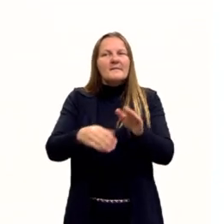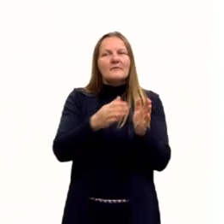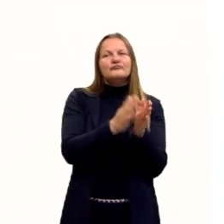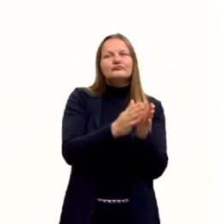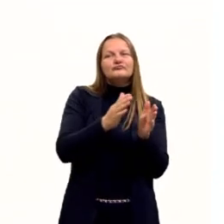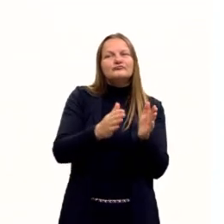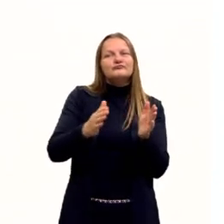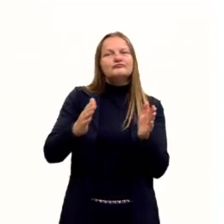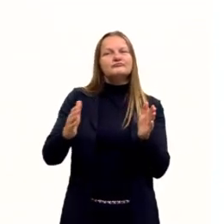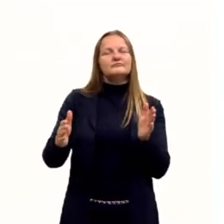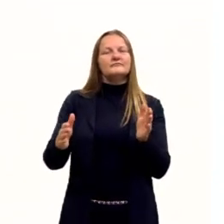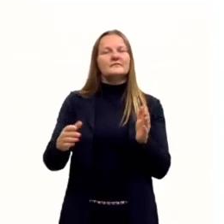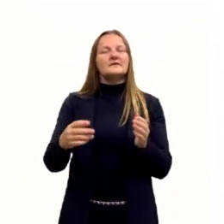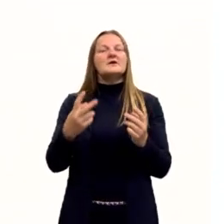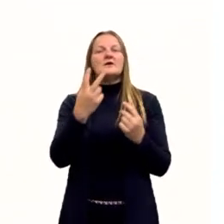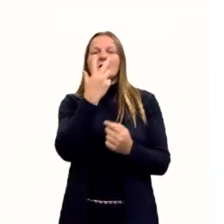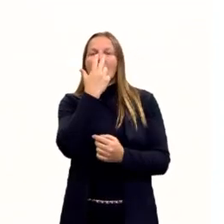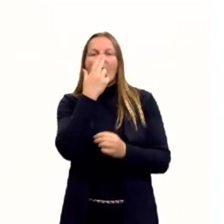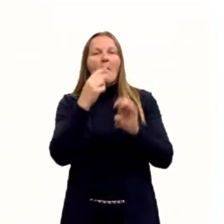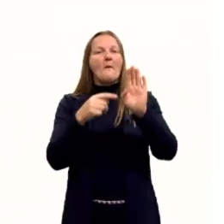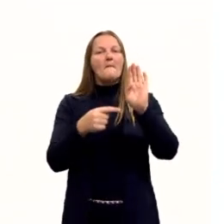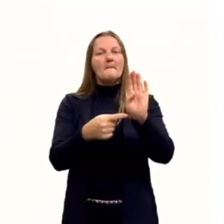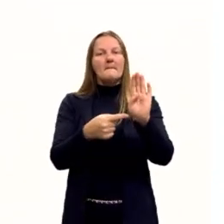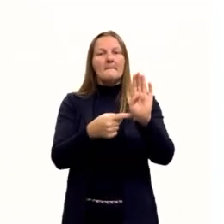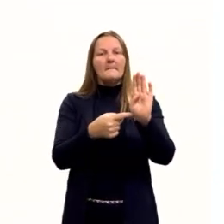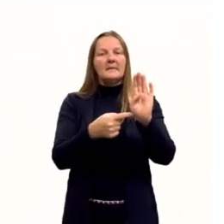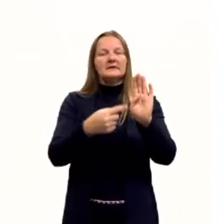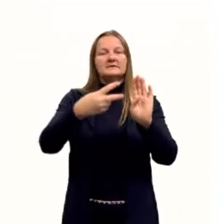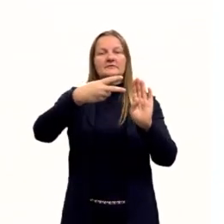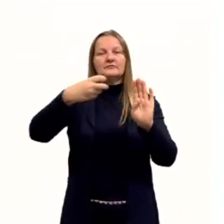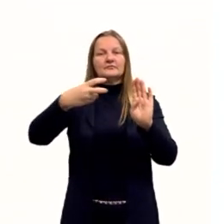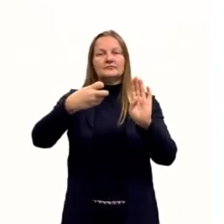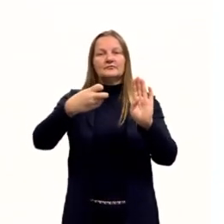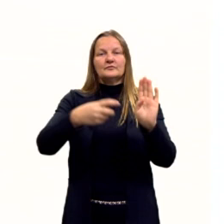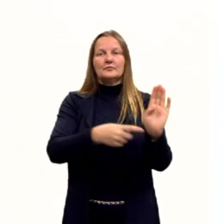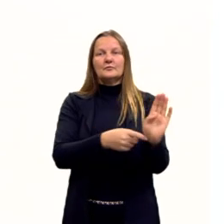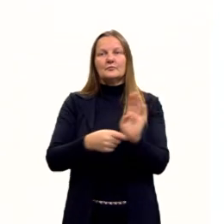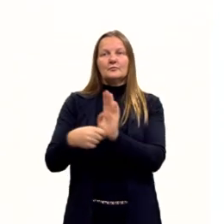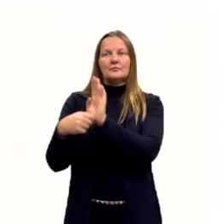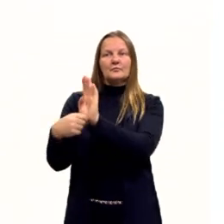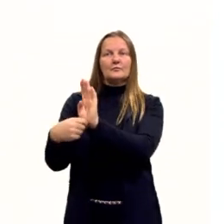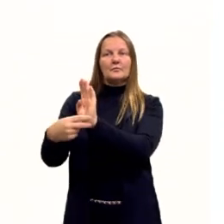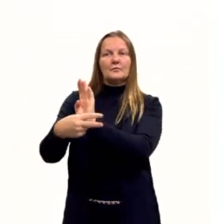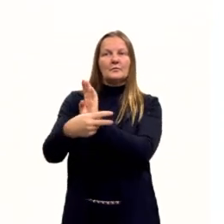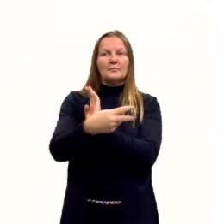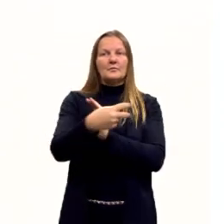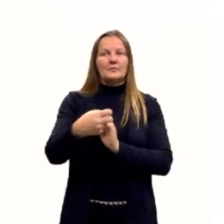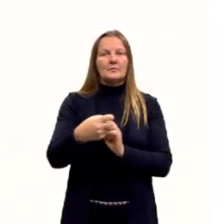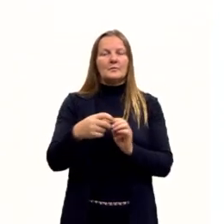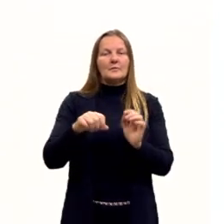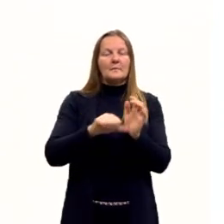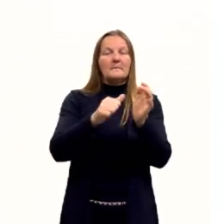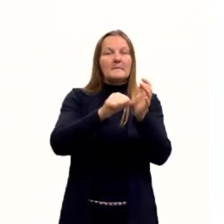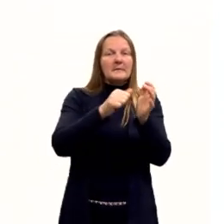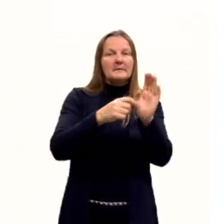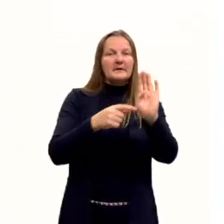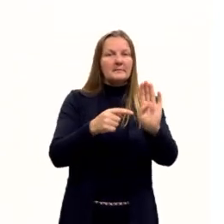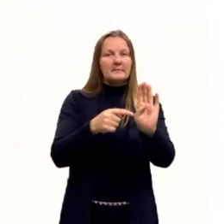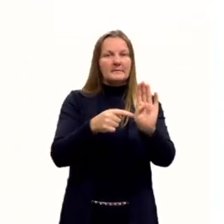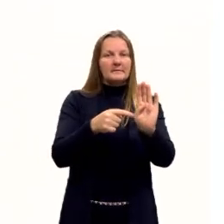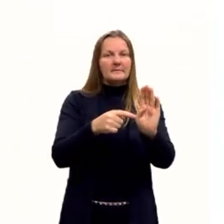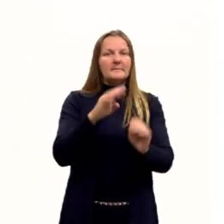igualar as bases nos dois membros da Igualdade no primeiro membro da Igualdade nessa